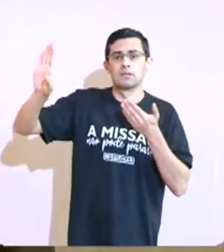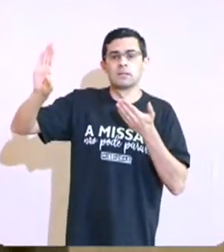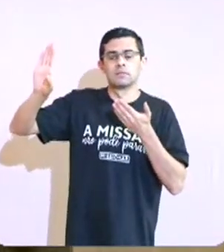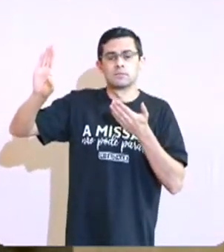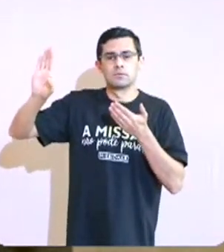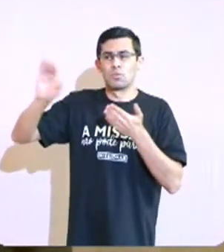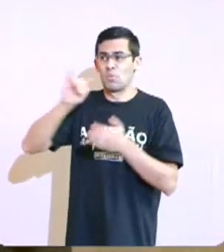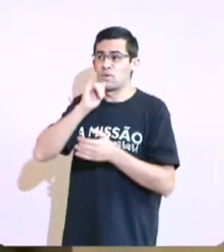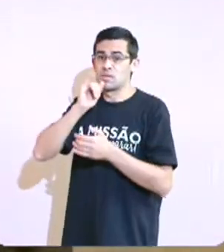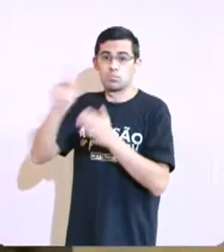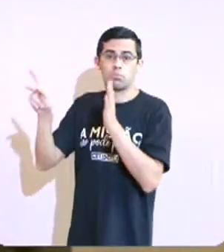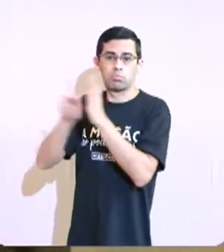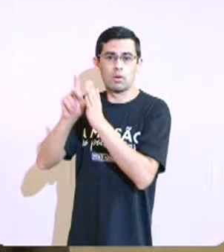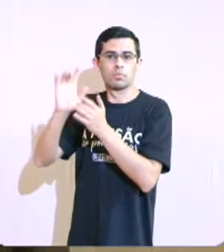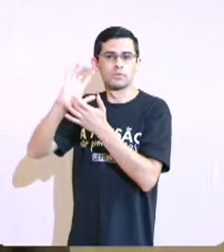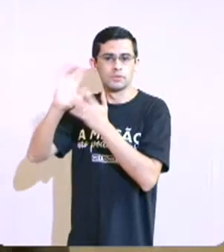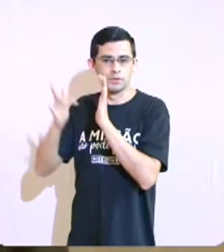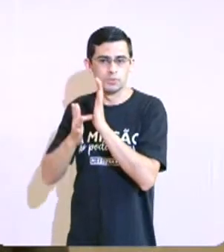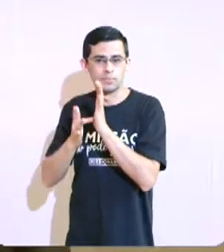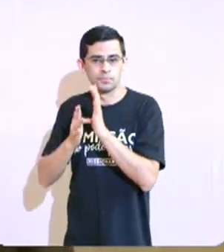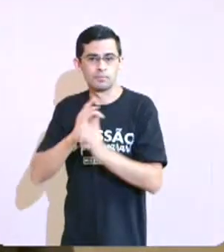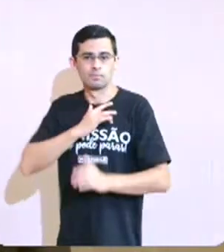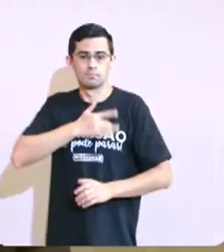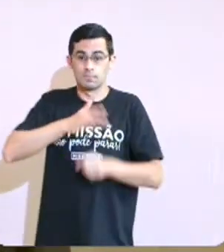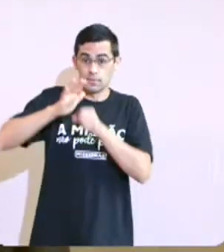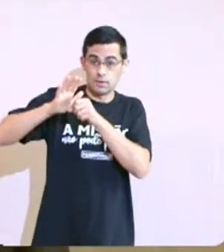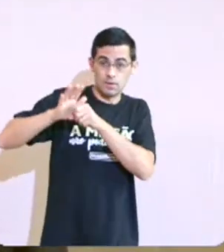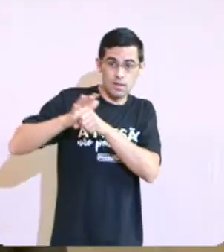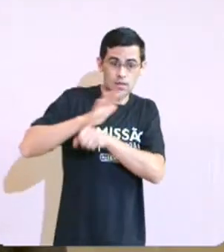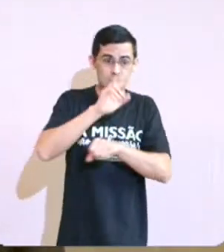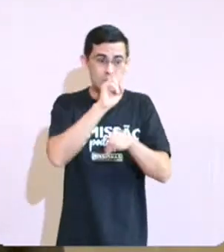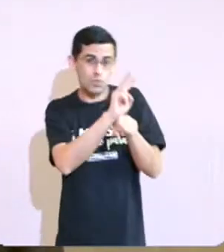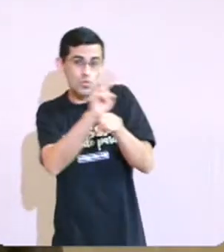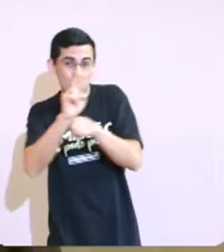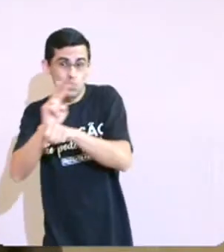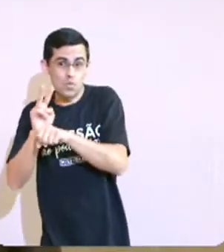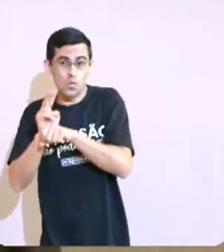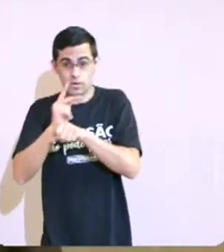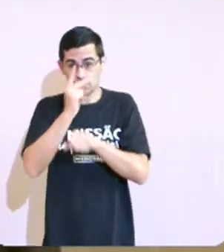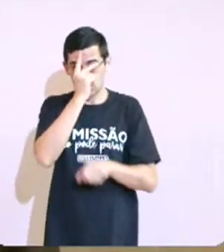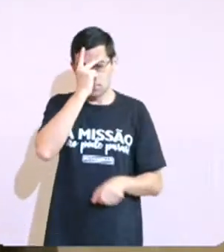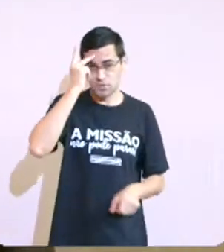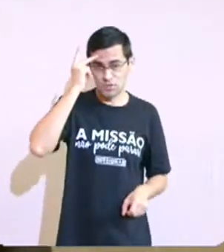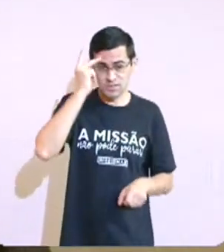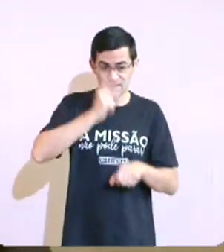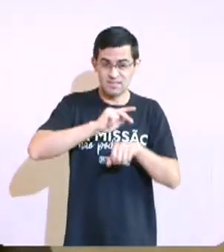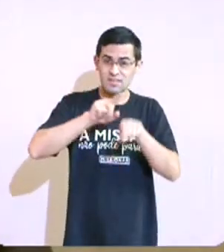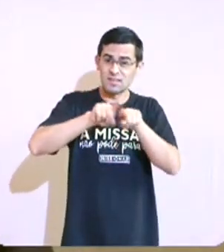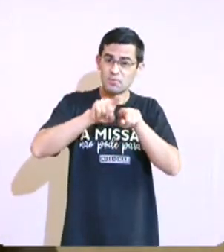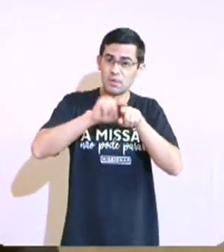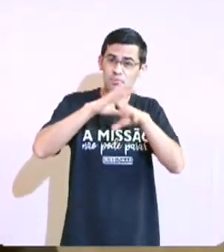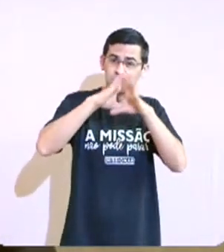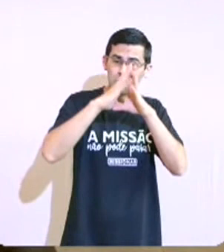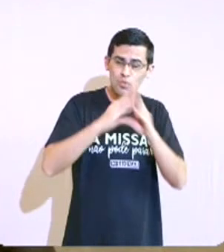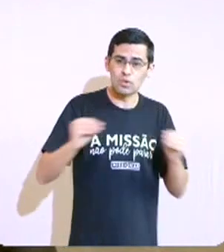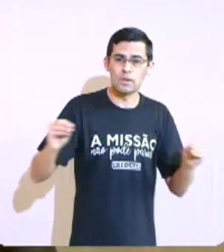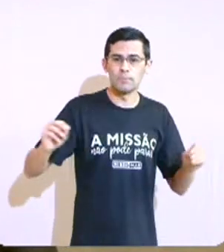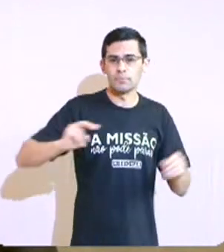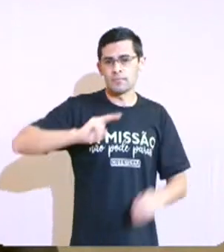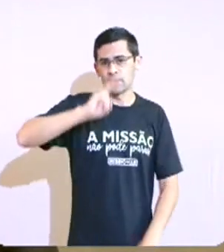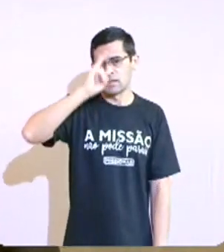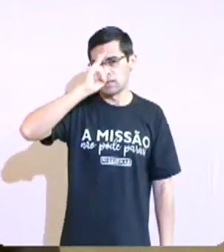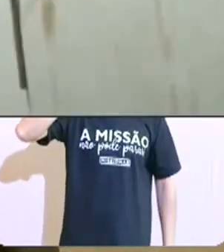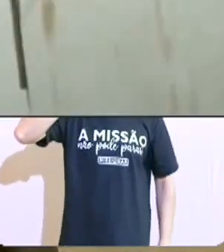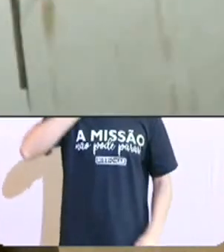Senhor. A compaixão alimenta, cuida das pessoas, a compaixão cura as pessoas. Lembra do caso